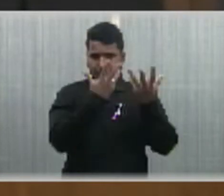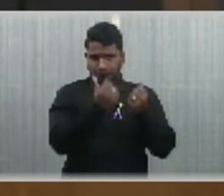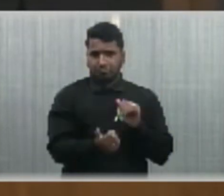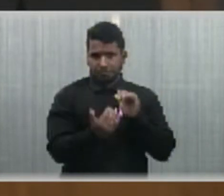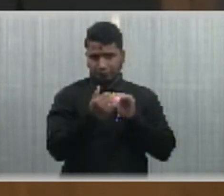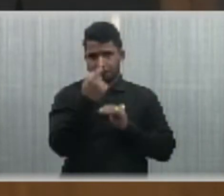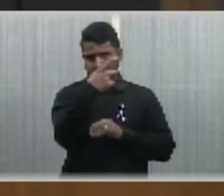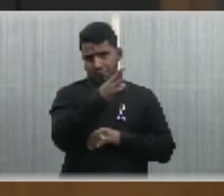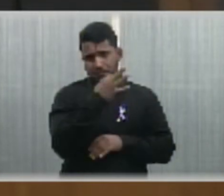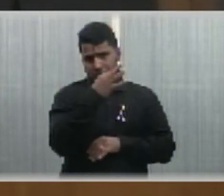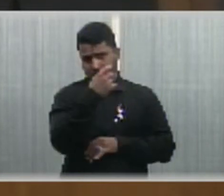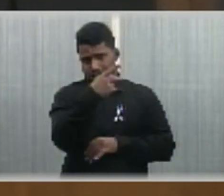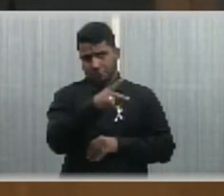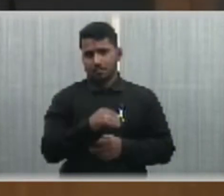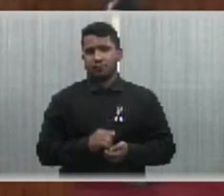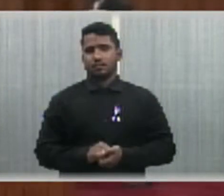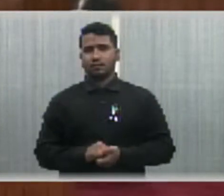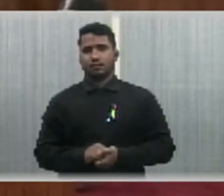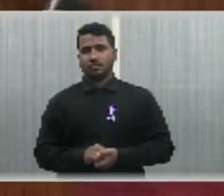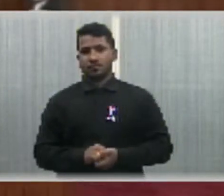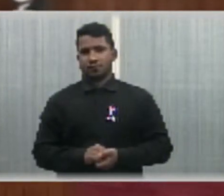a sugestão do deputado Nerinho.